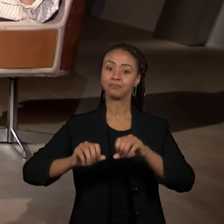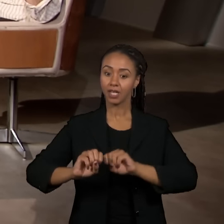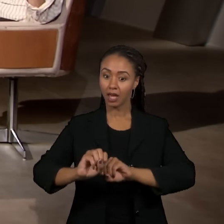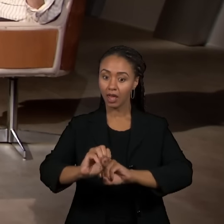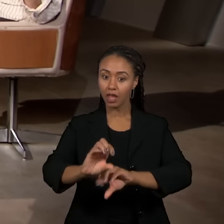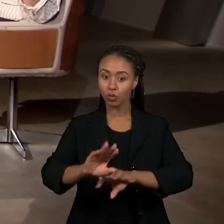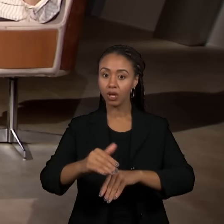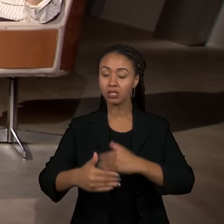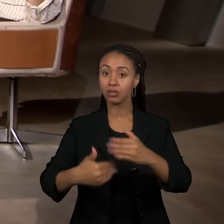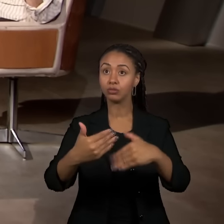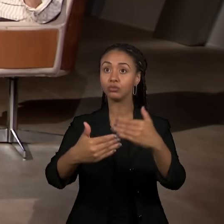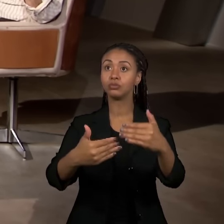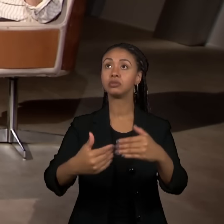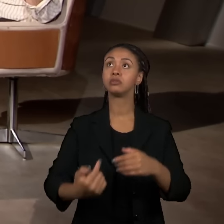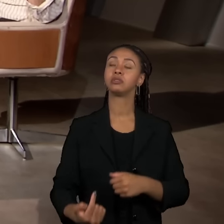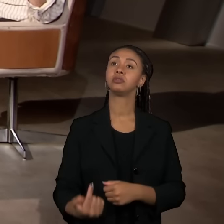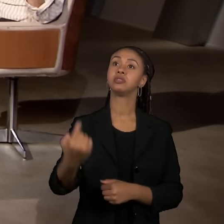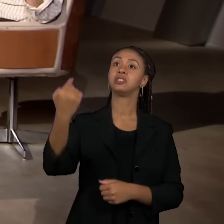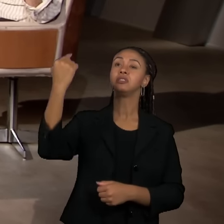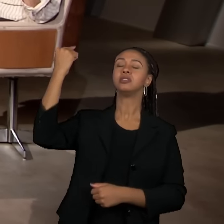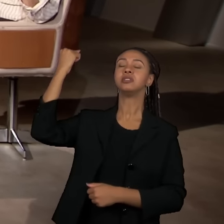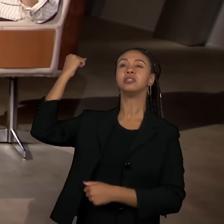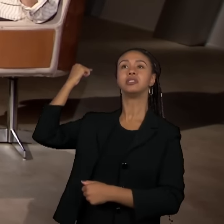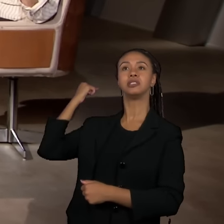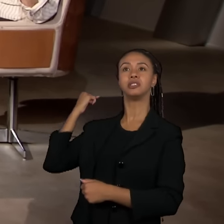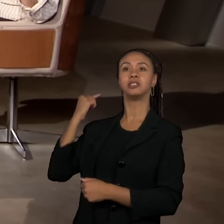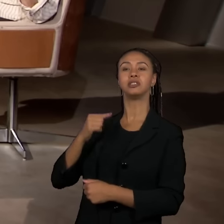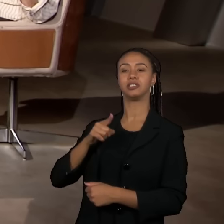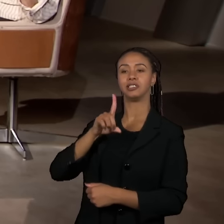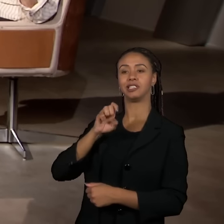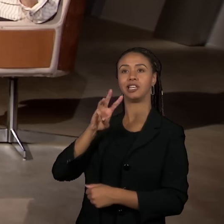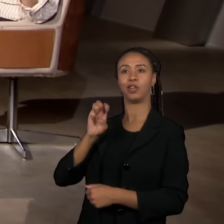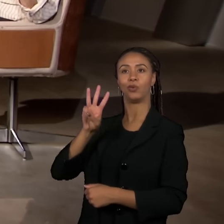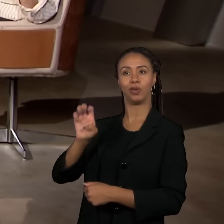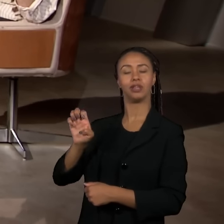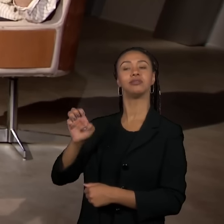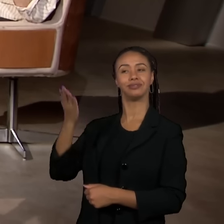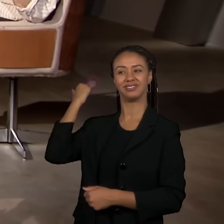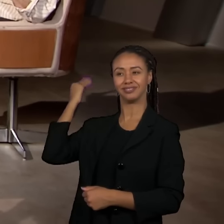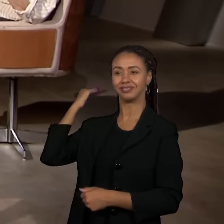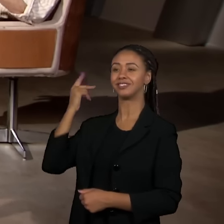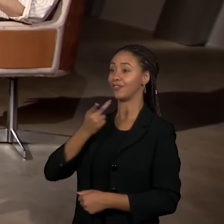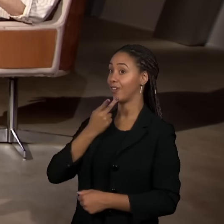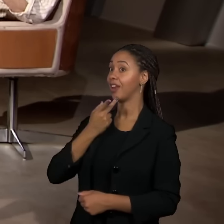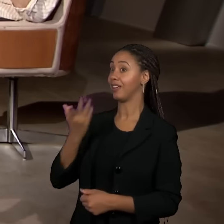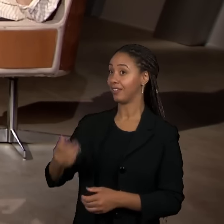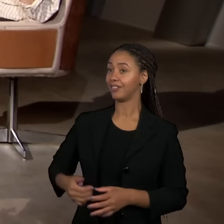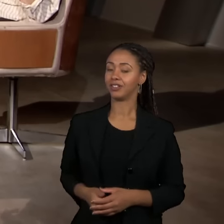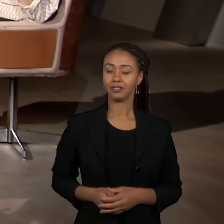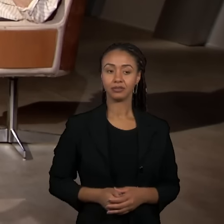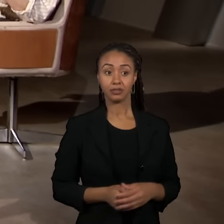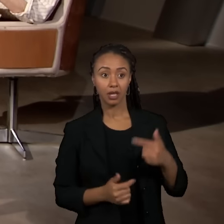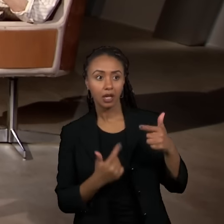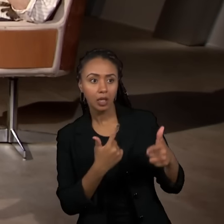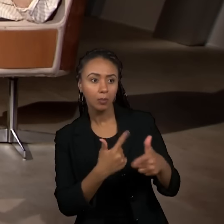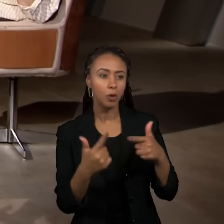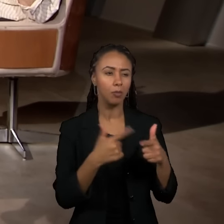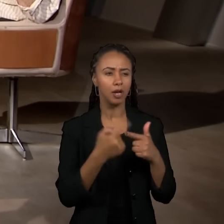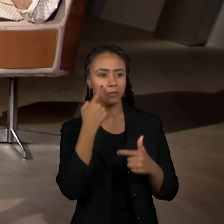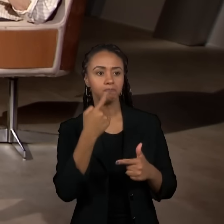o dewi falava lá no começo do século passado né de você resolver problemas de você resolver